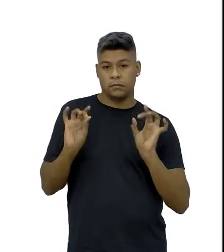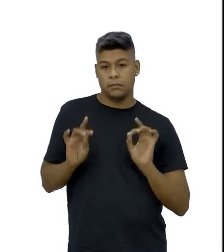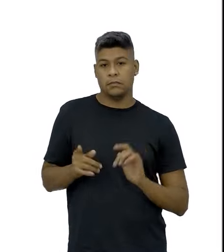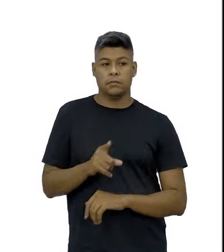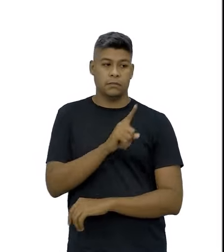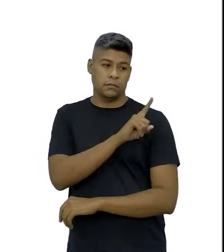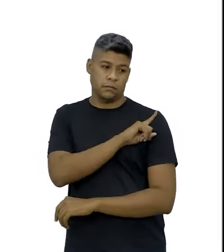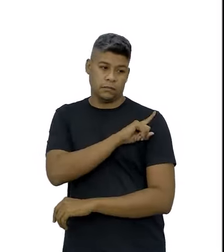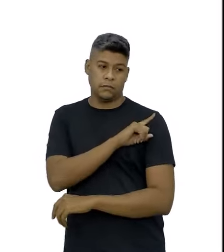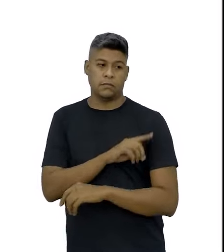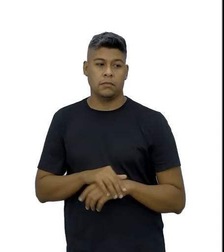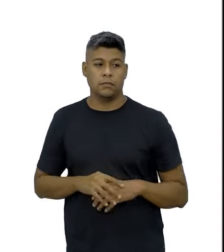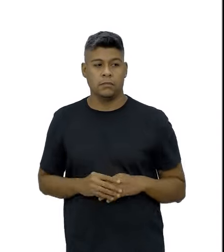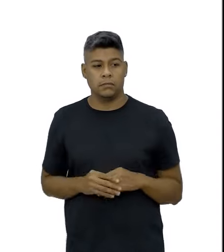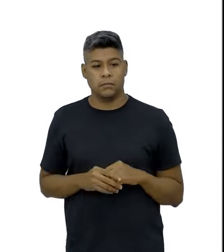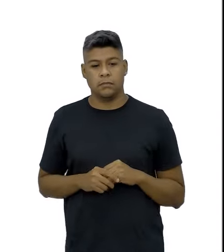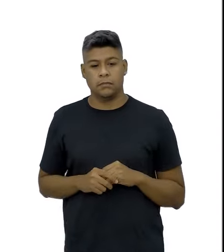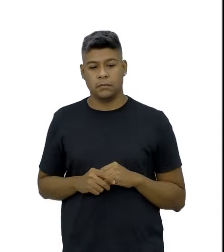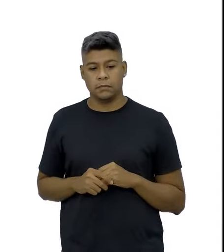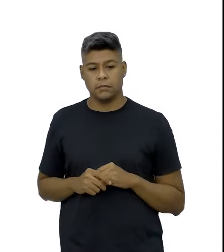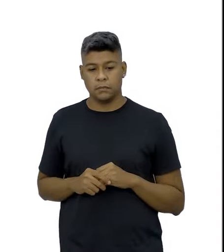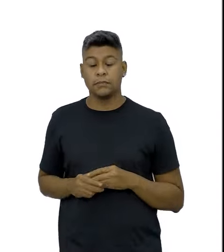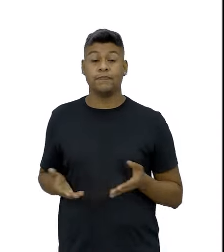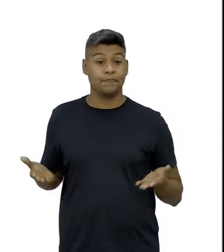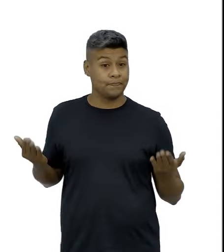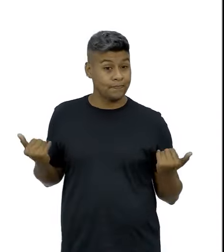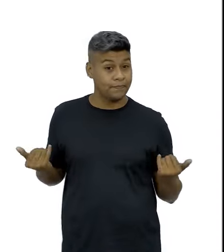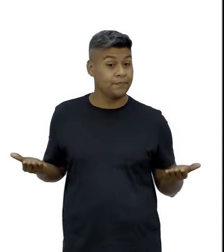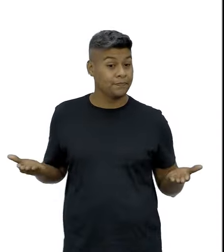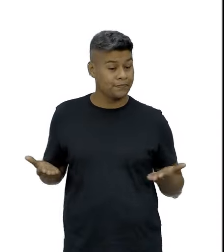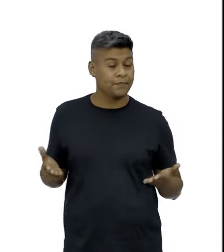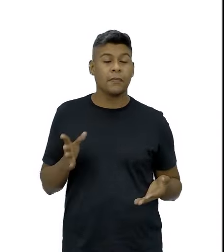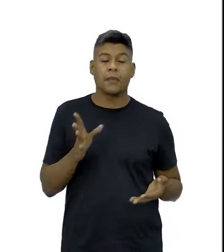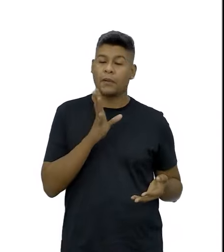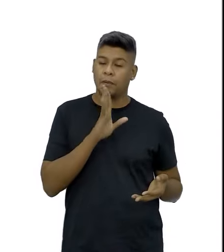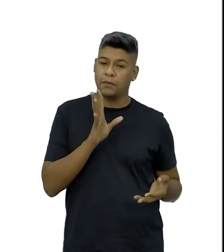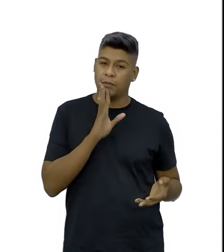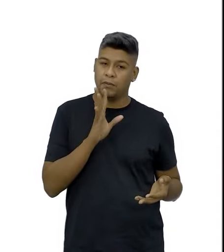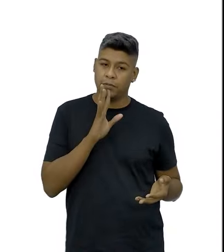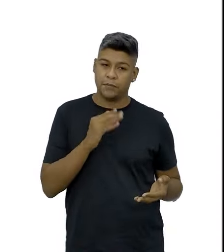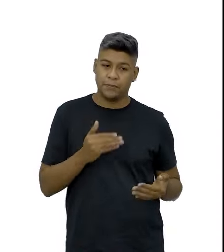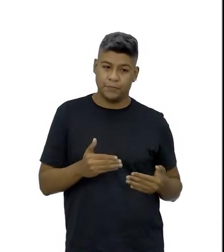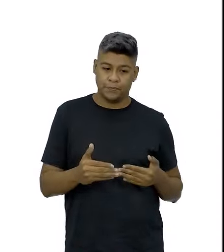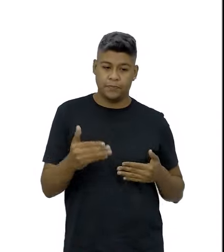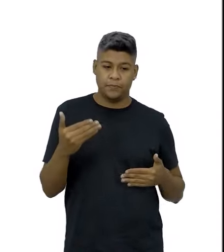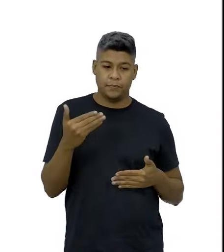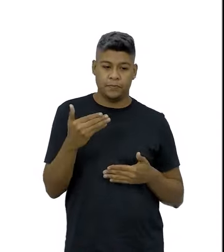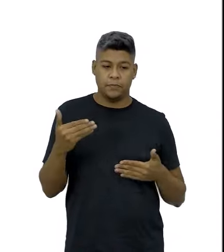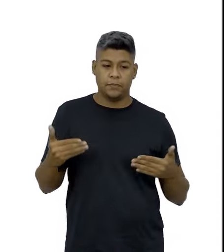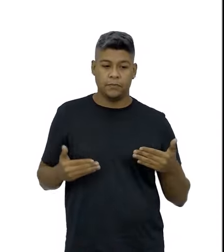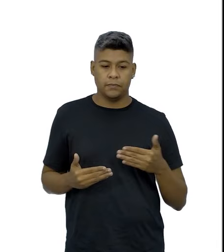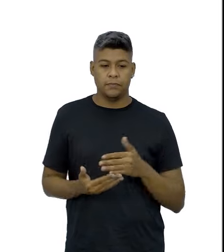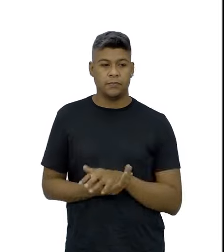ano. Então, ainda falta ela. Então, vamos agora conhecê-la no próximo slide.